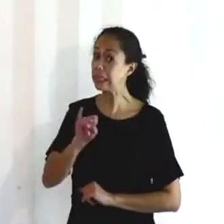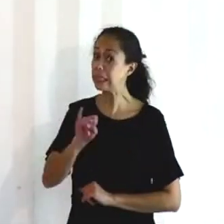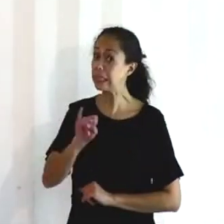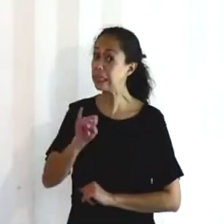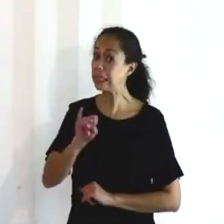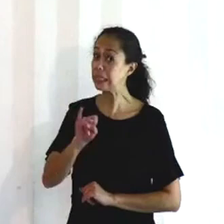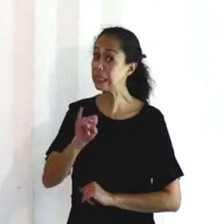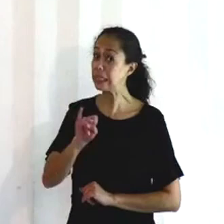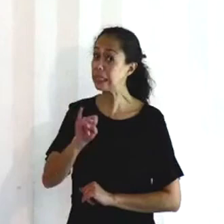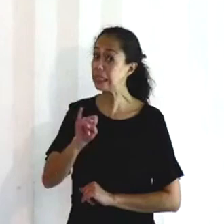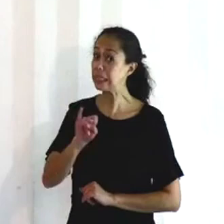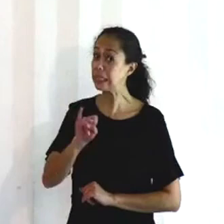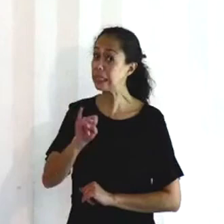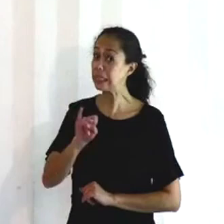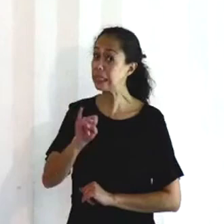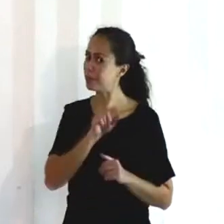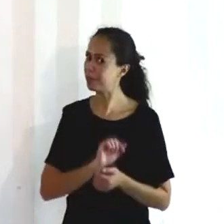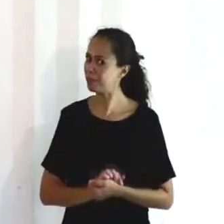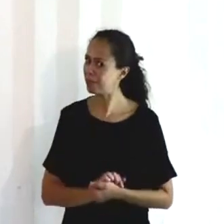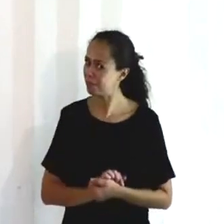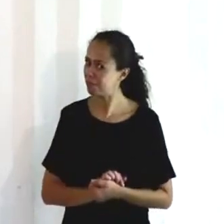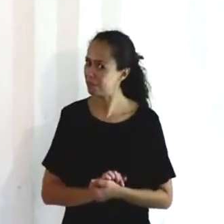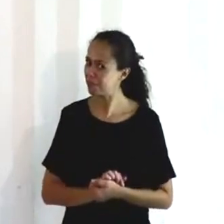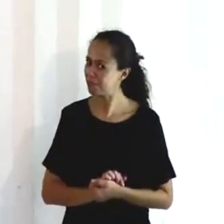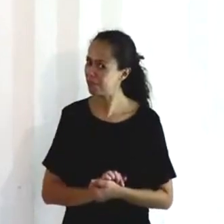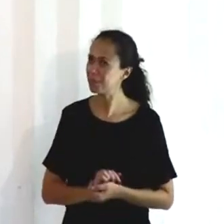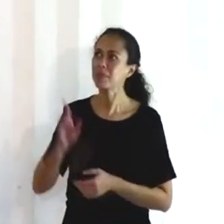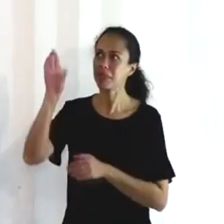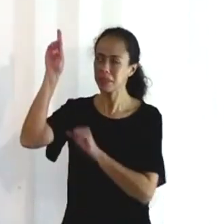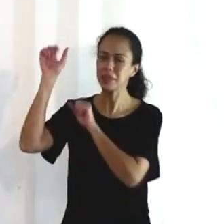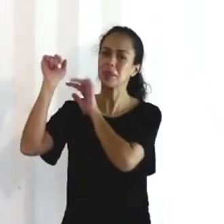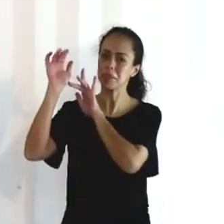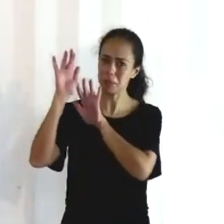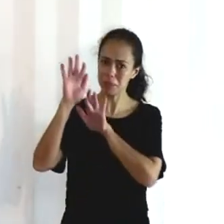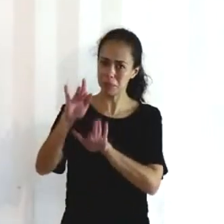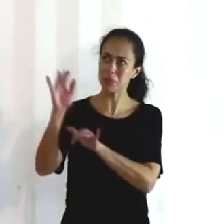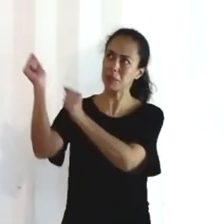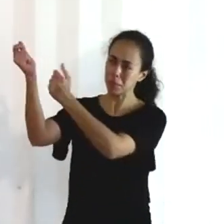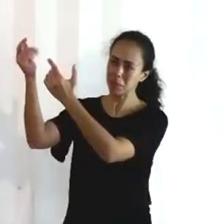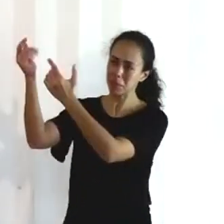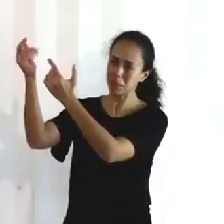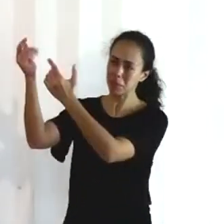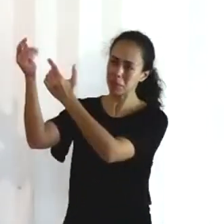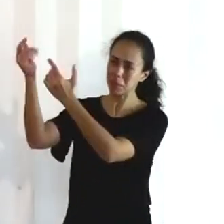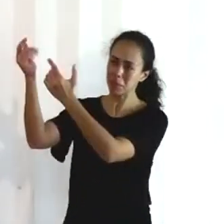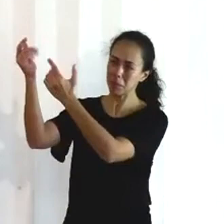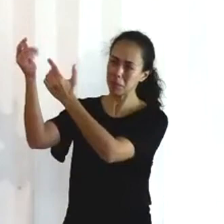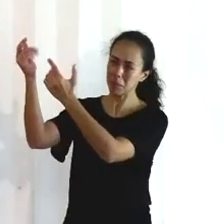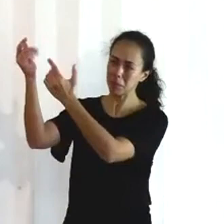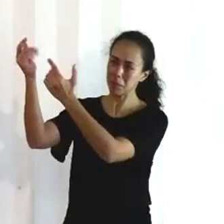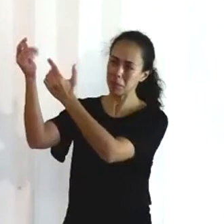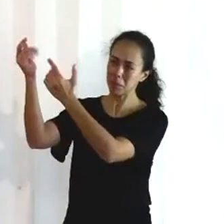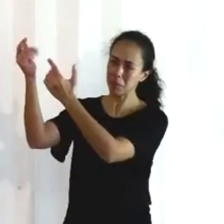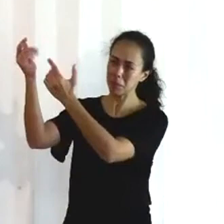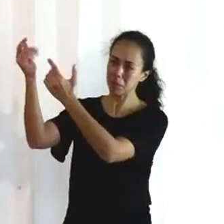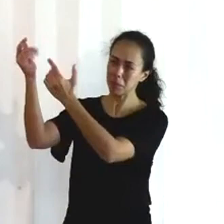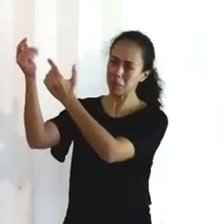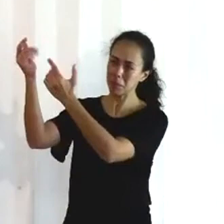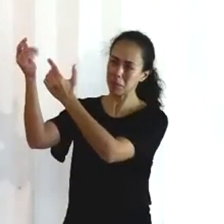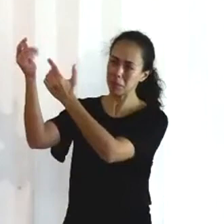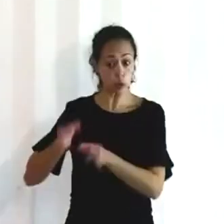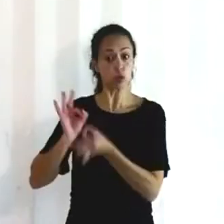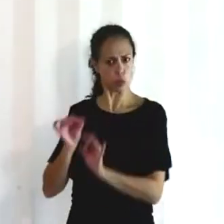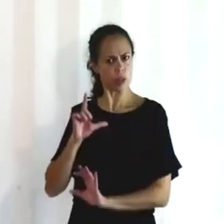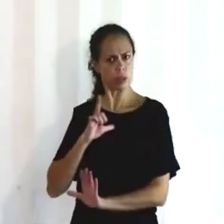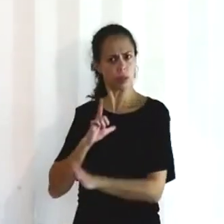Que Deus nos ajude, que a palavra dele contribua para que nós vivamos em paz. Uma paz que tem um juiz